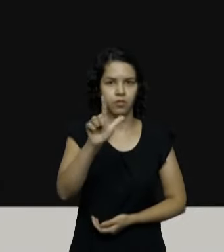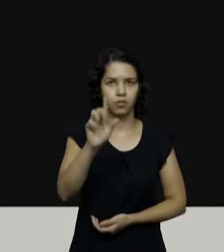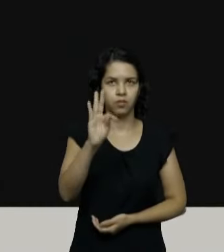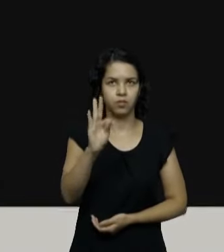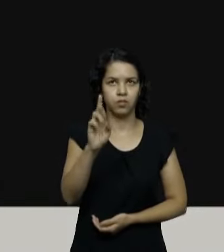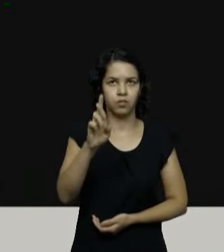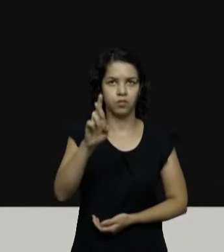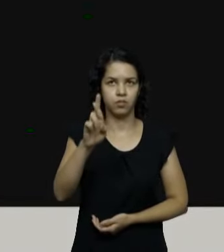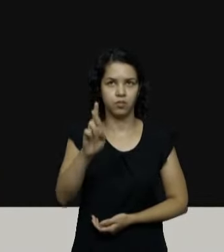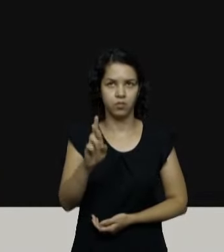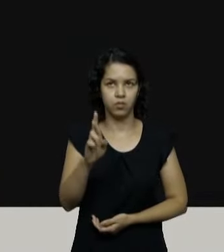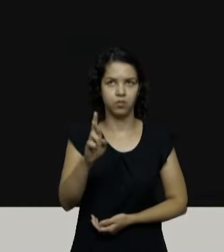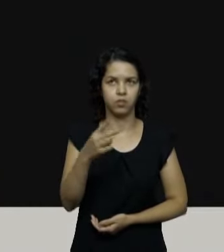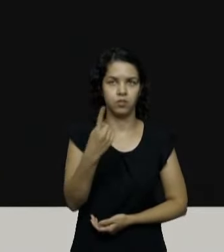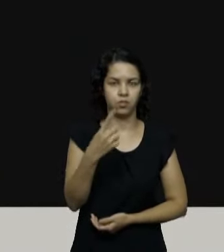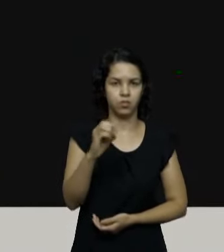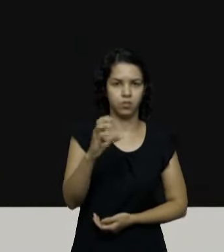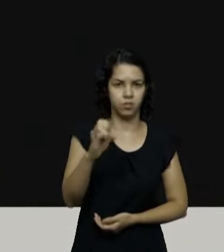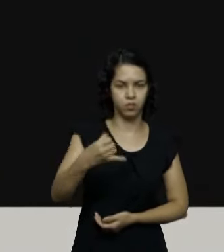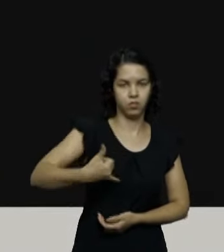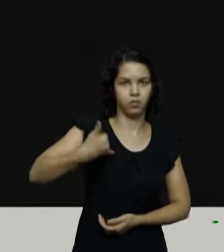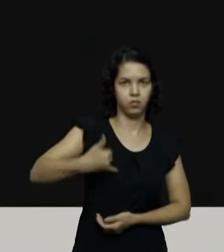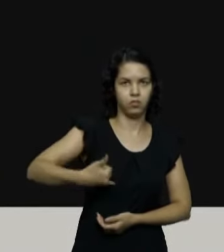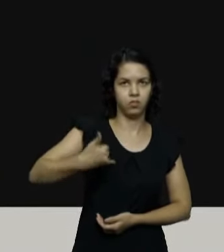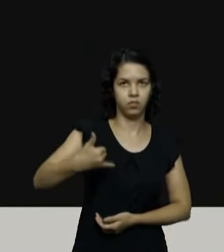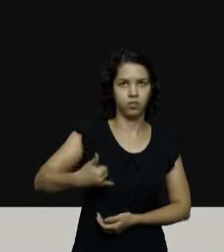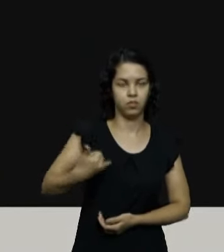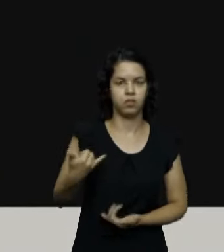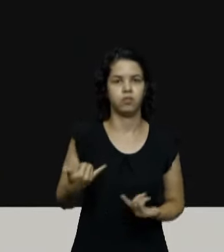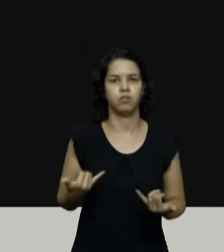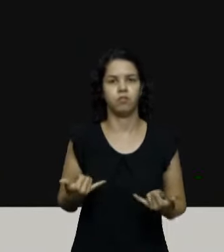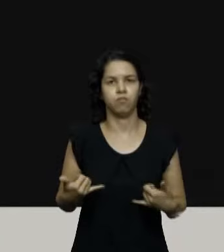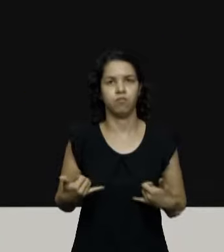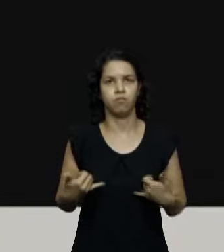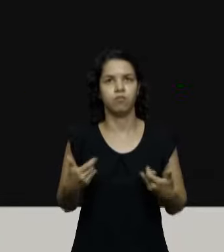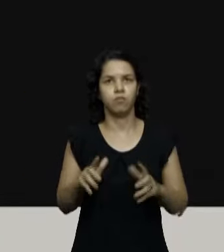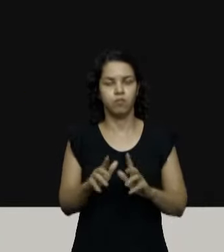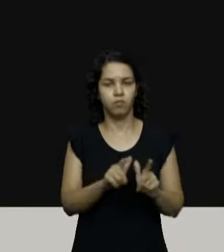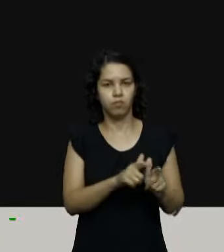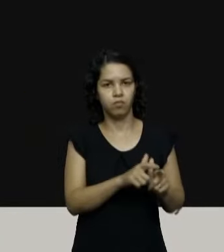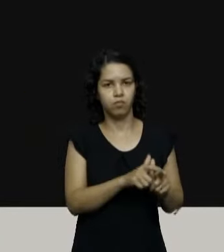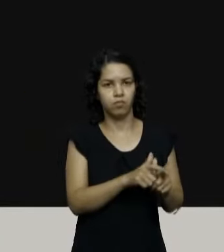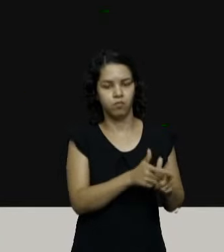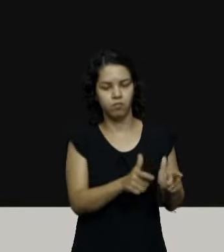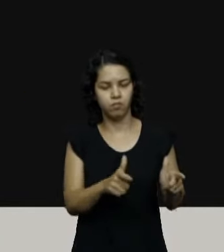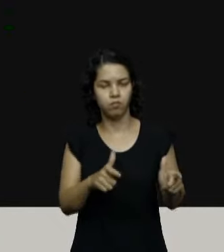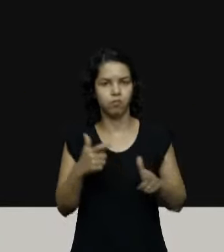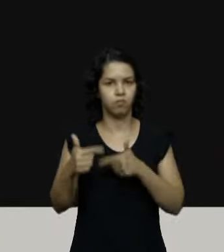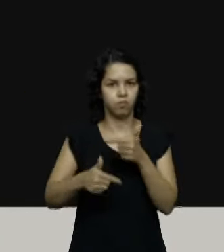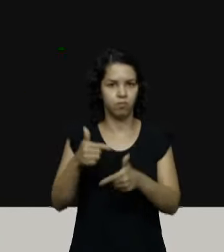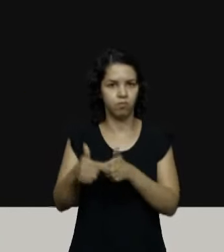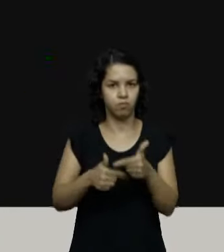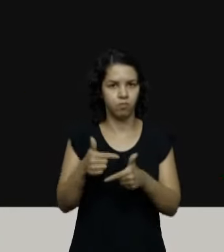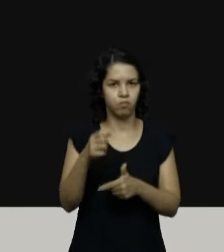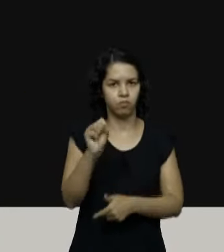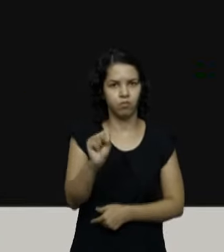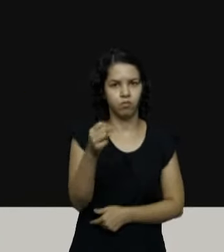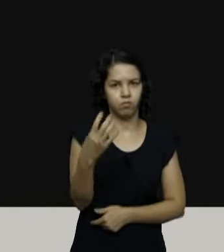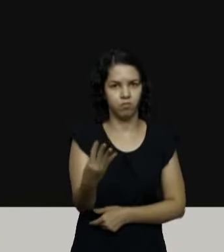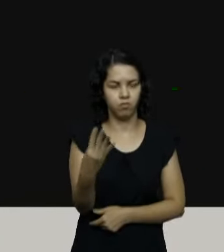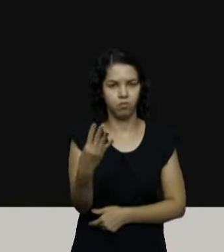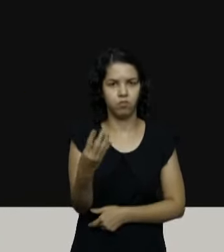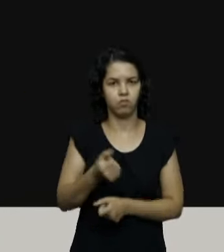anos de idade, por ter carreira mais longa do mundo, trabalhando 84 anos na